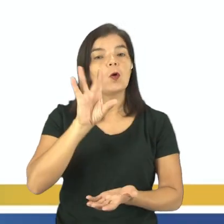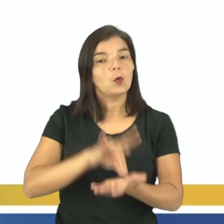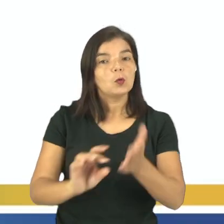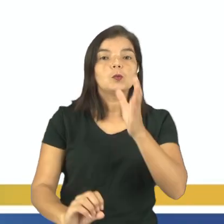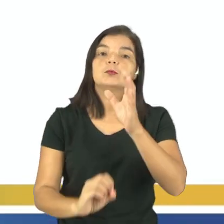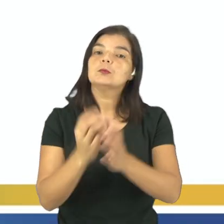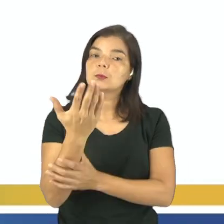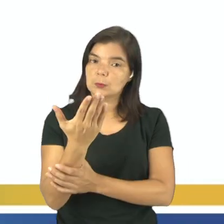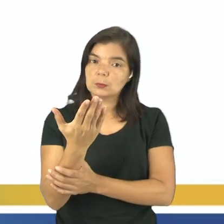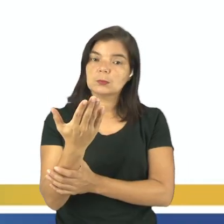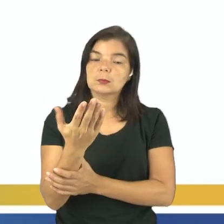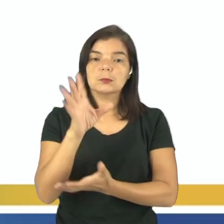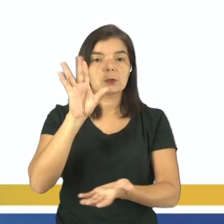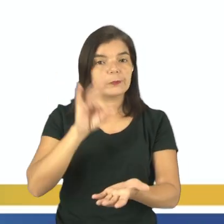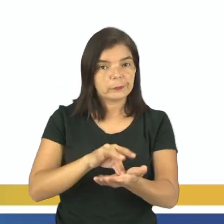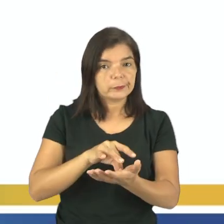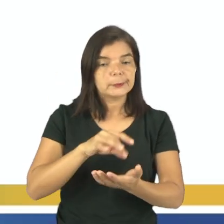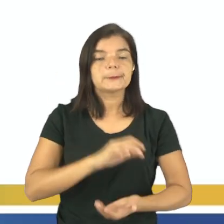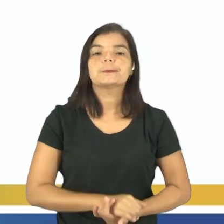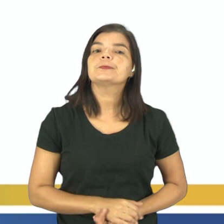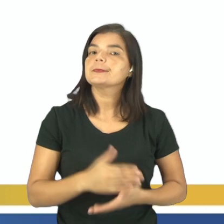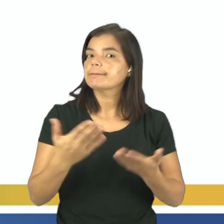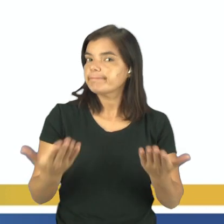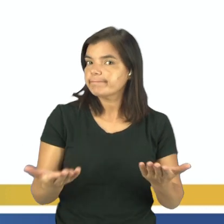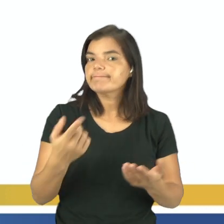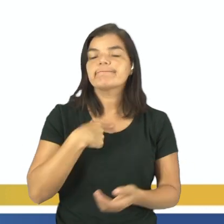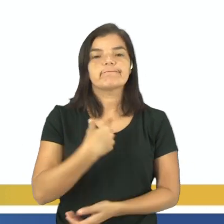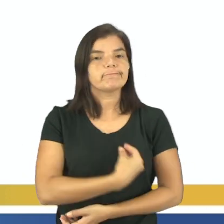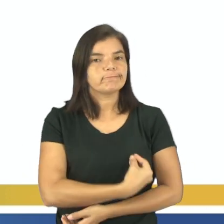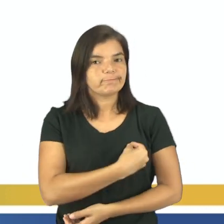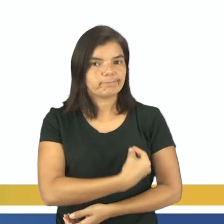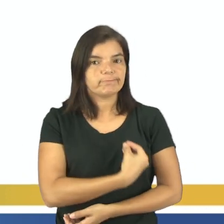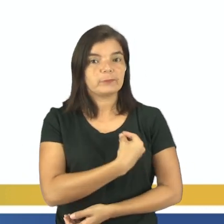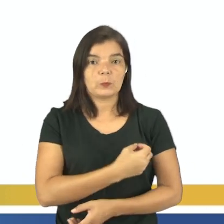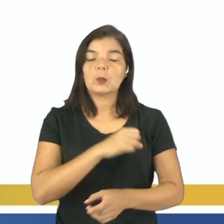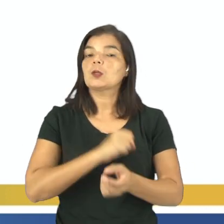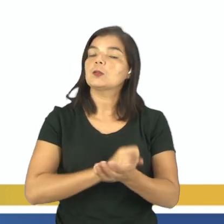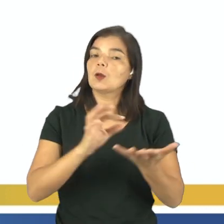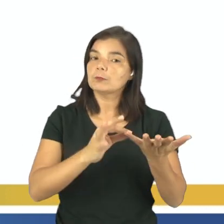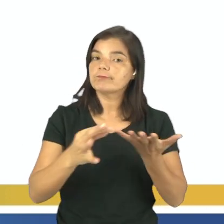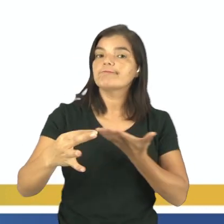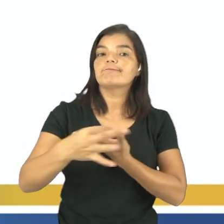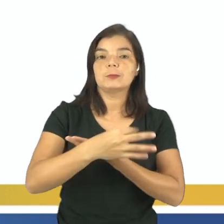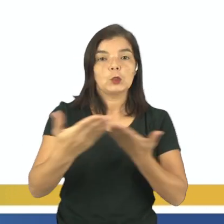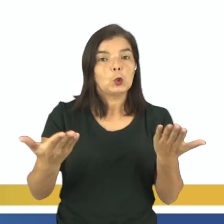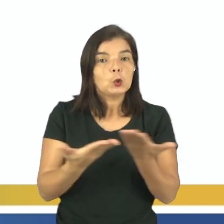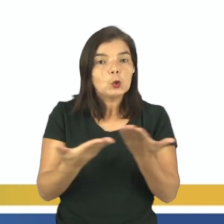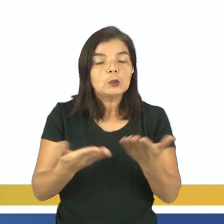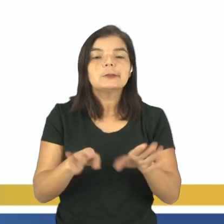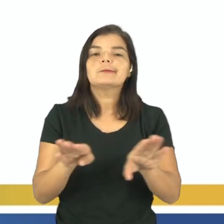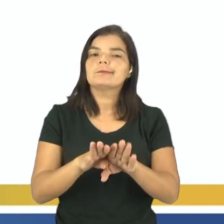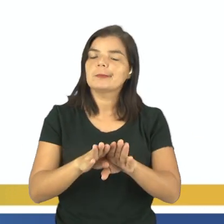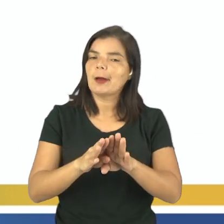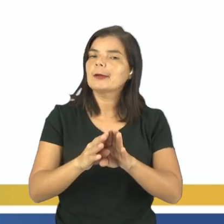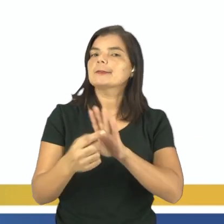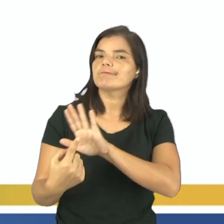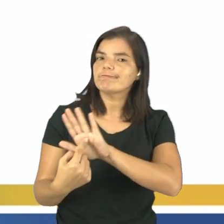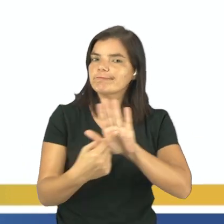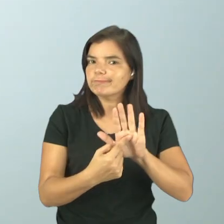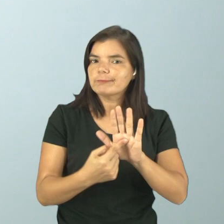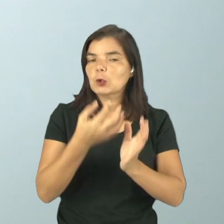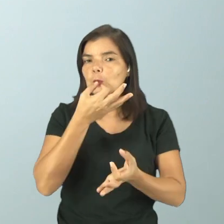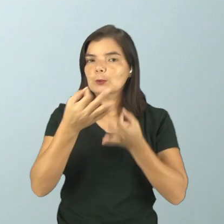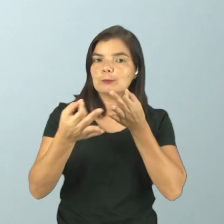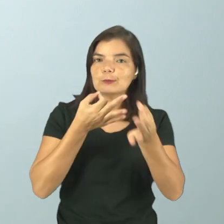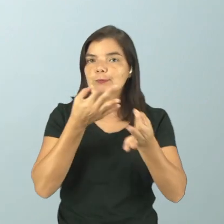fato, algo que é real, né? Então, existem as redes sociais e elas são usadas hoje para manifestações, manifestar as